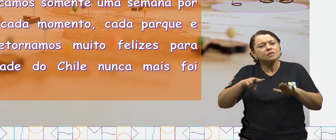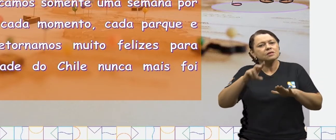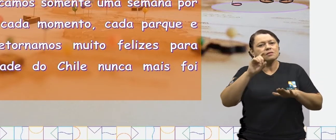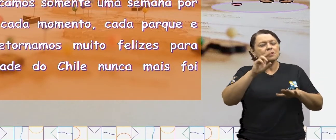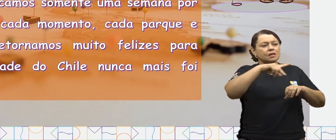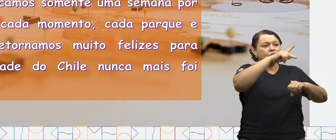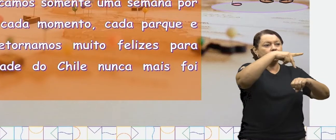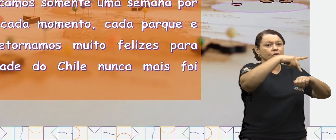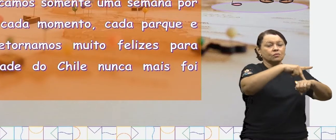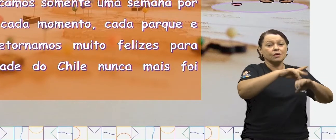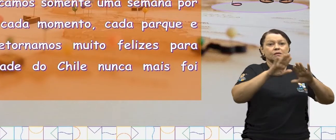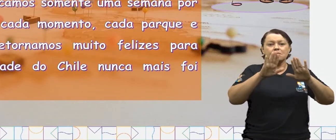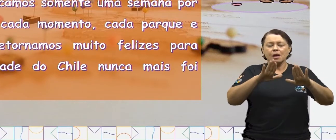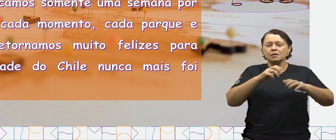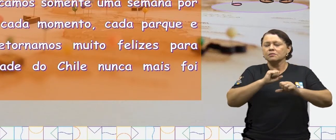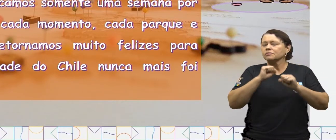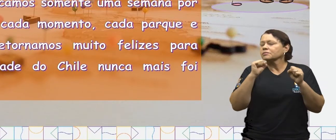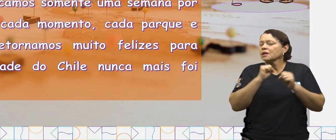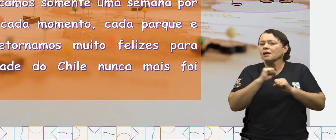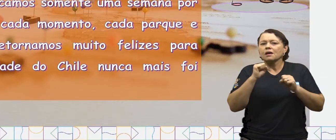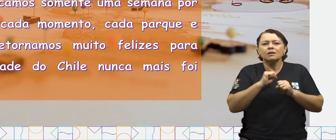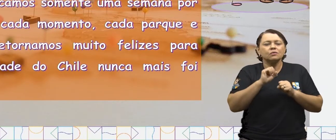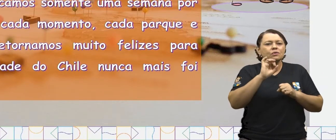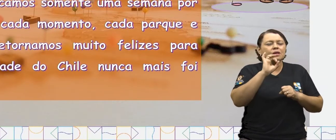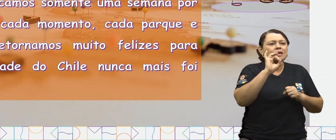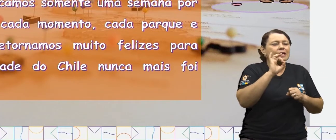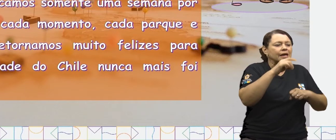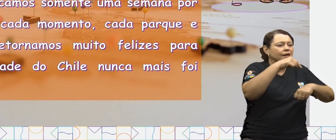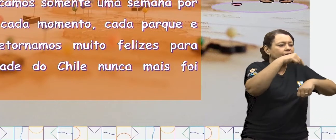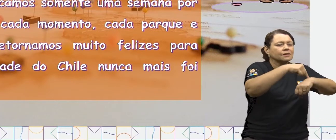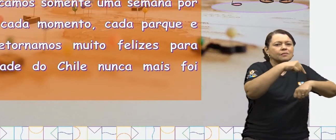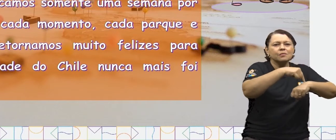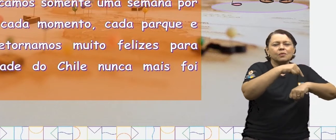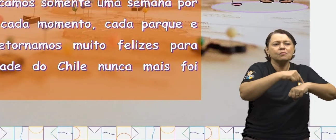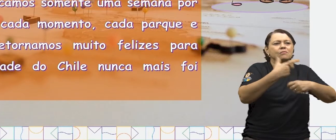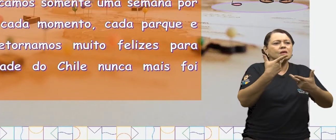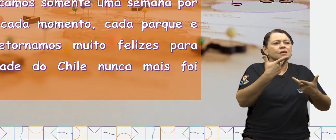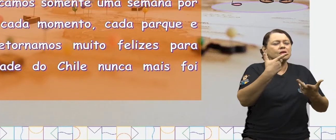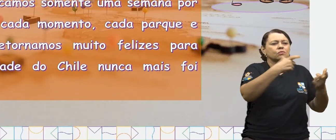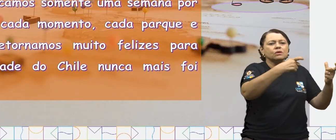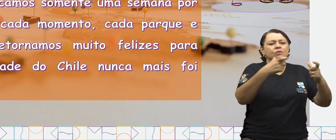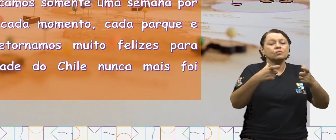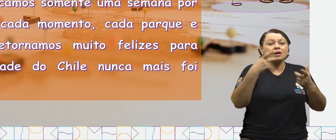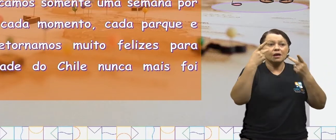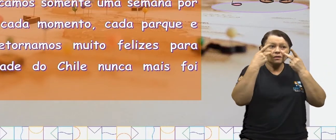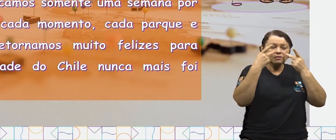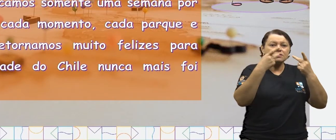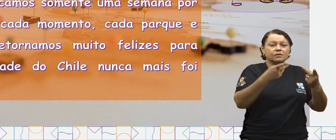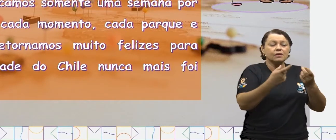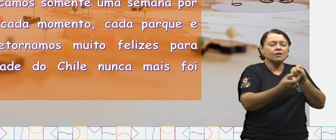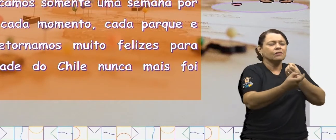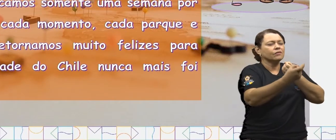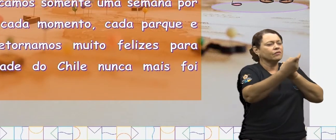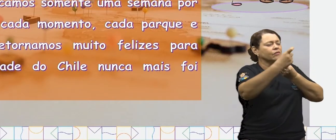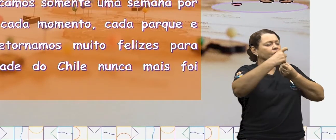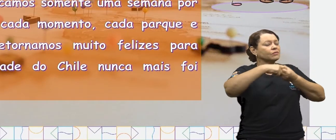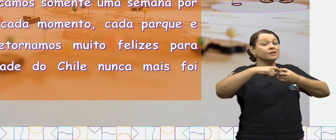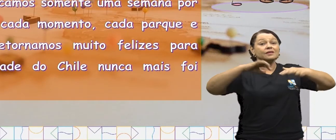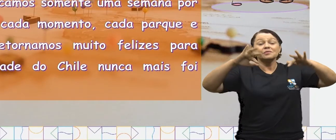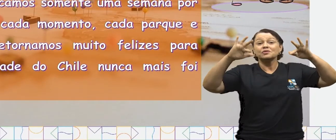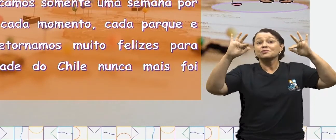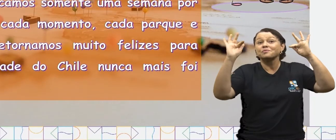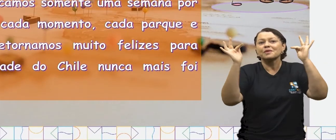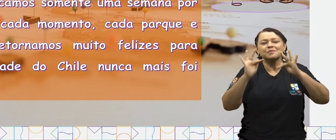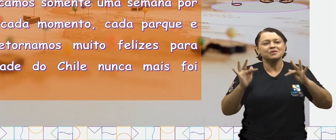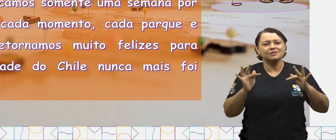lá, mas eu adorei cada momento, cada parque e ponto turístico. Retornamos muito felizes